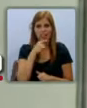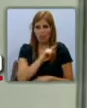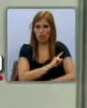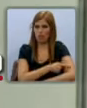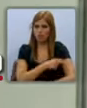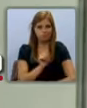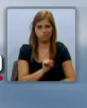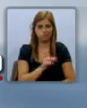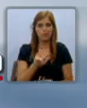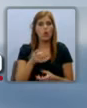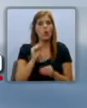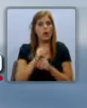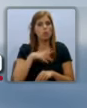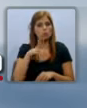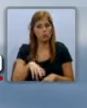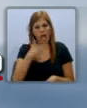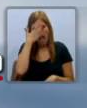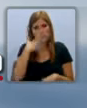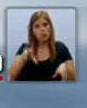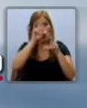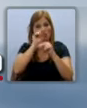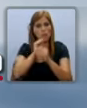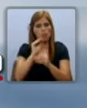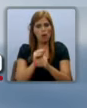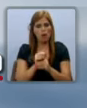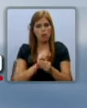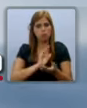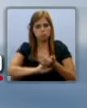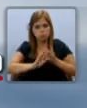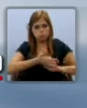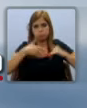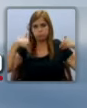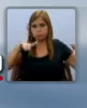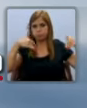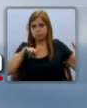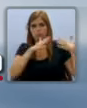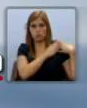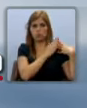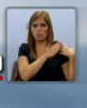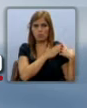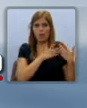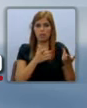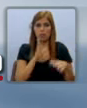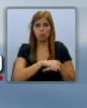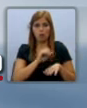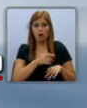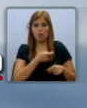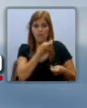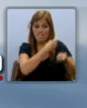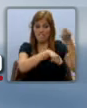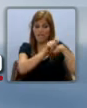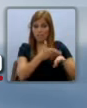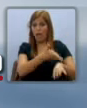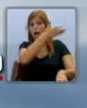Banco de Portugal considera que o novo banco não tem qualquer responsabilidade própria decorrente da comercialização, pelo